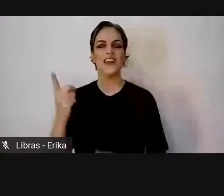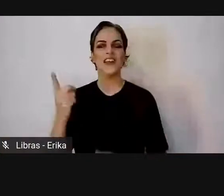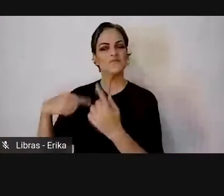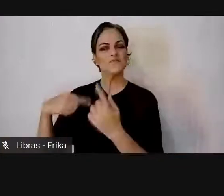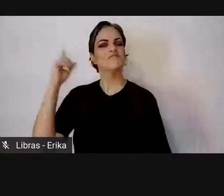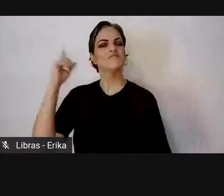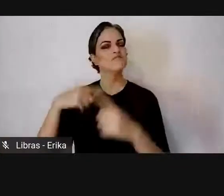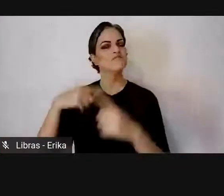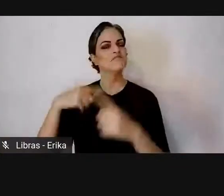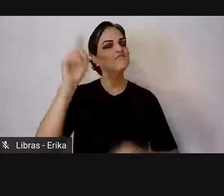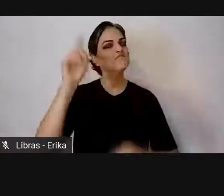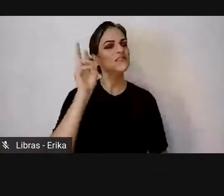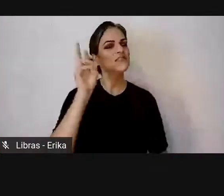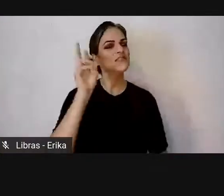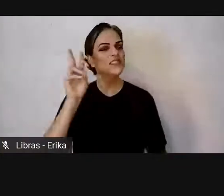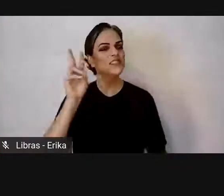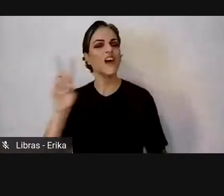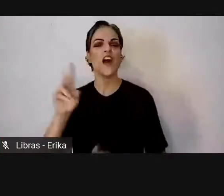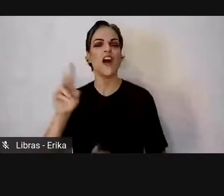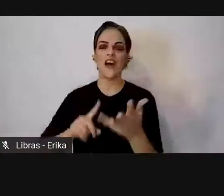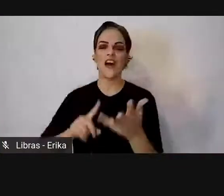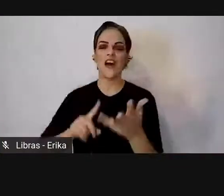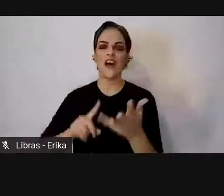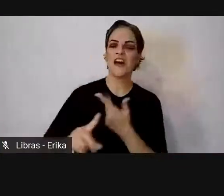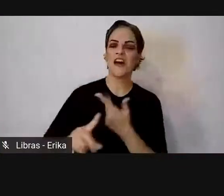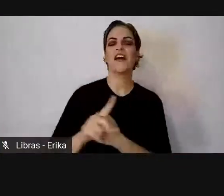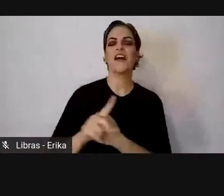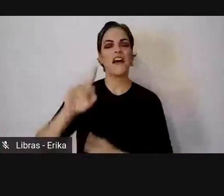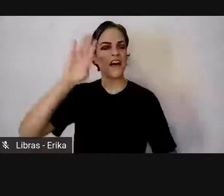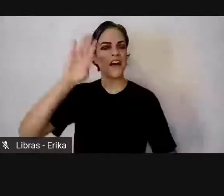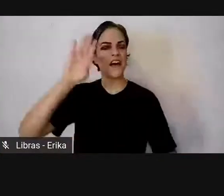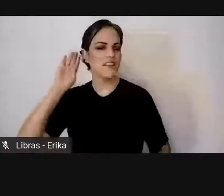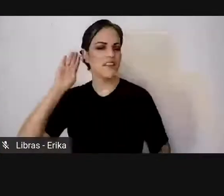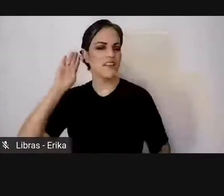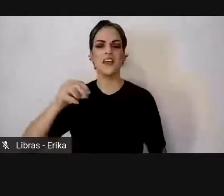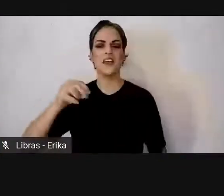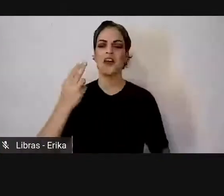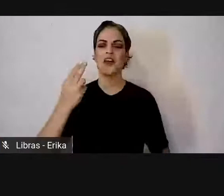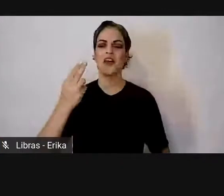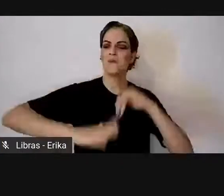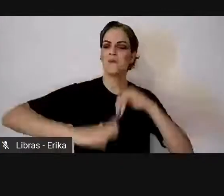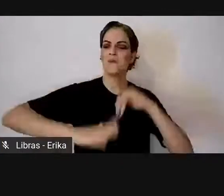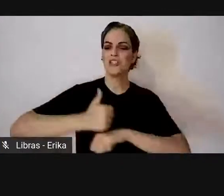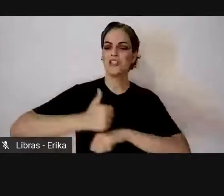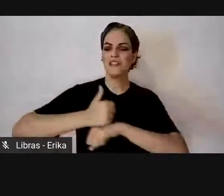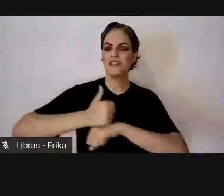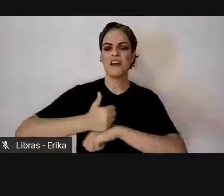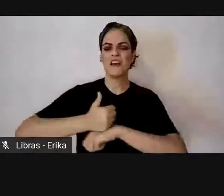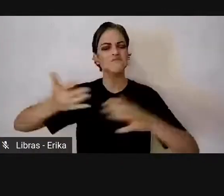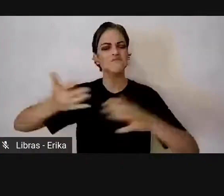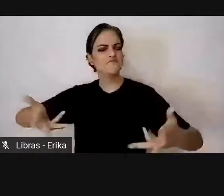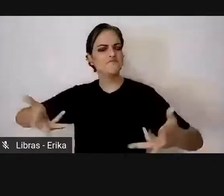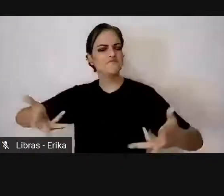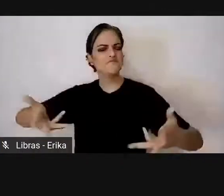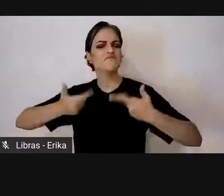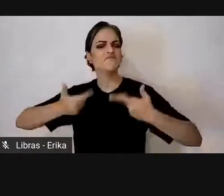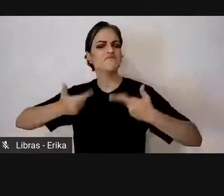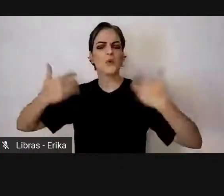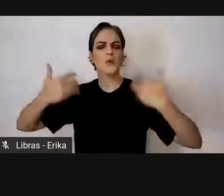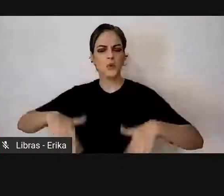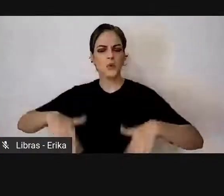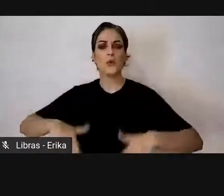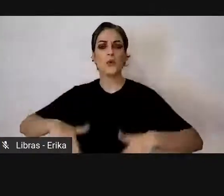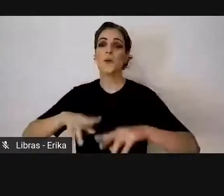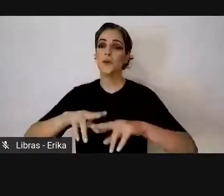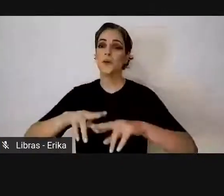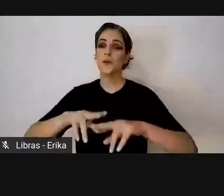profissionais de uma forma bastante brilhante. É por isso que eu fiquei muito honrado quando eu